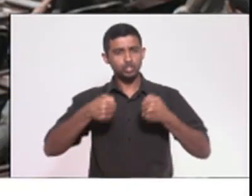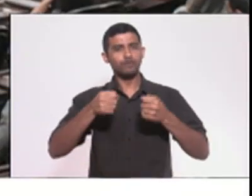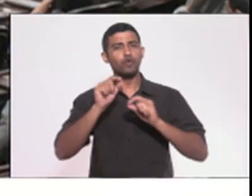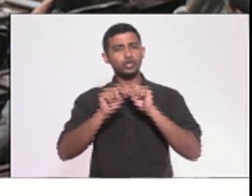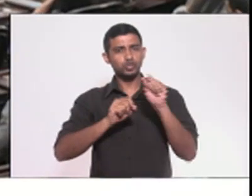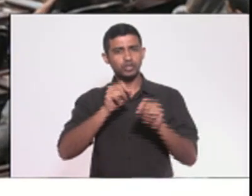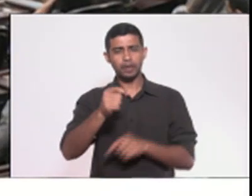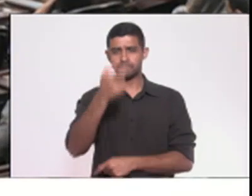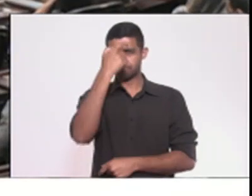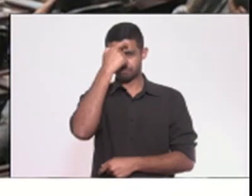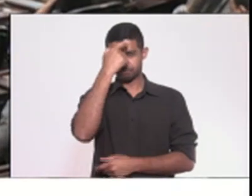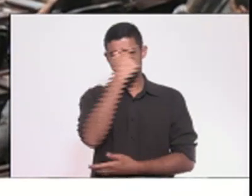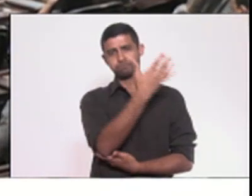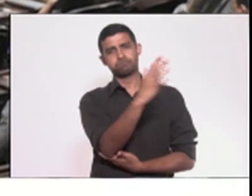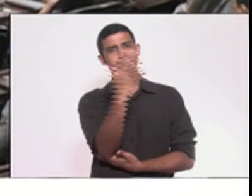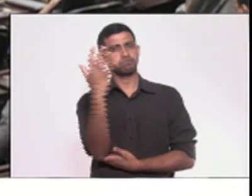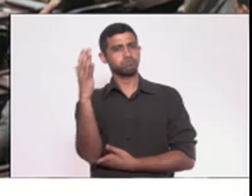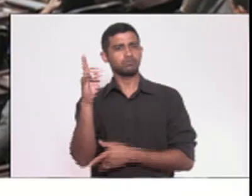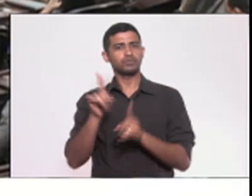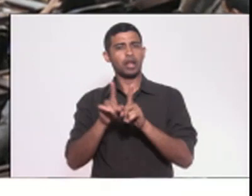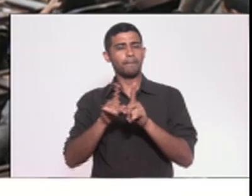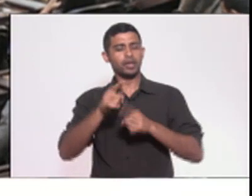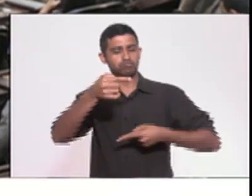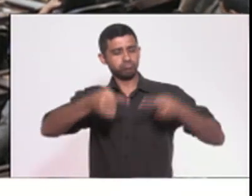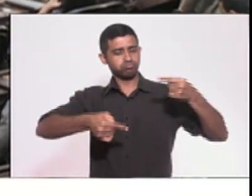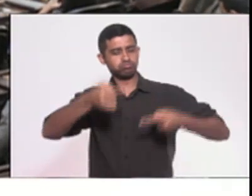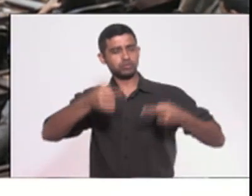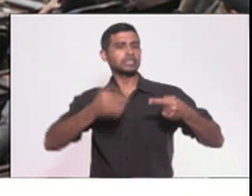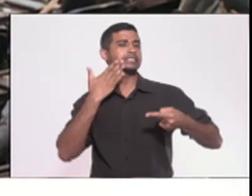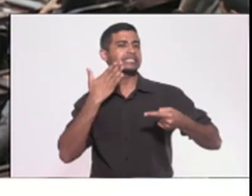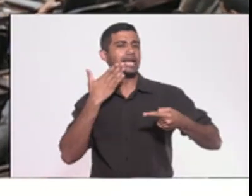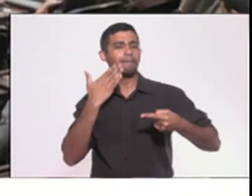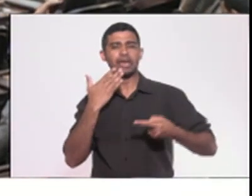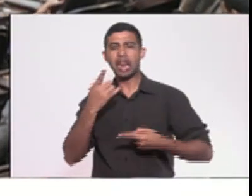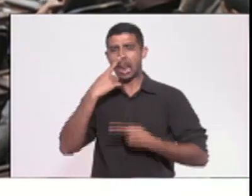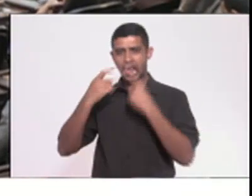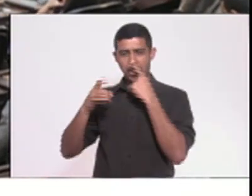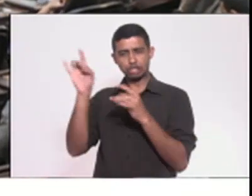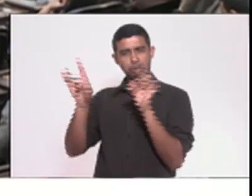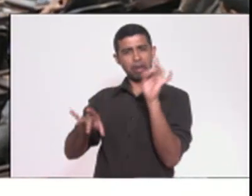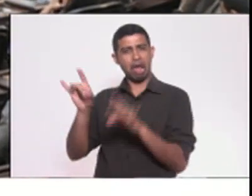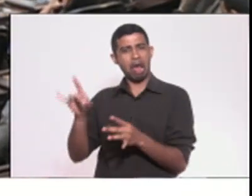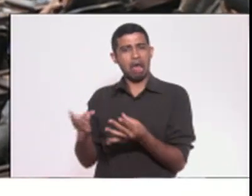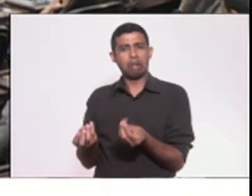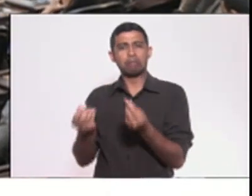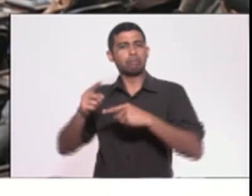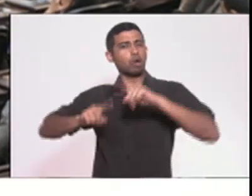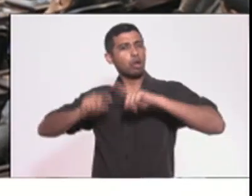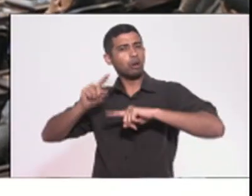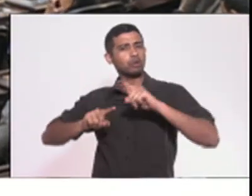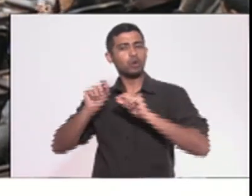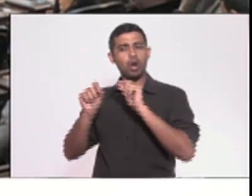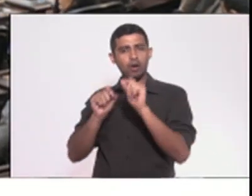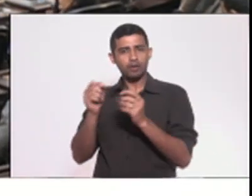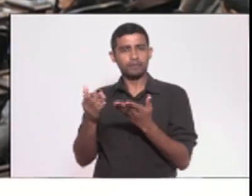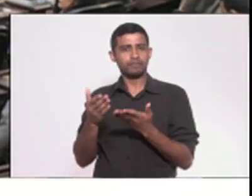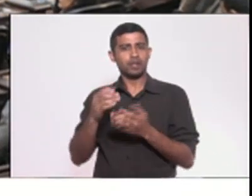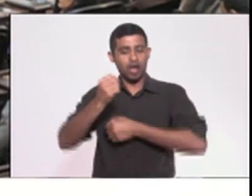ambiental e à discussão sobre a gestão de resíduos, e que este ano